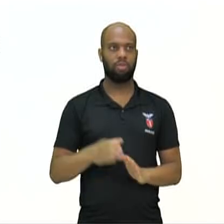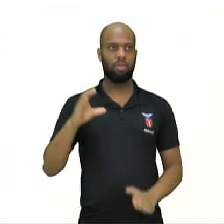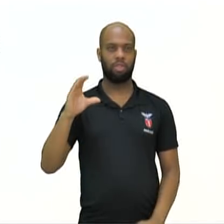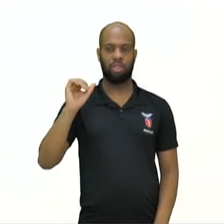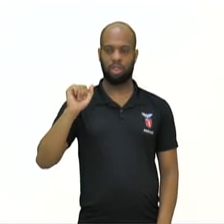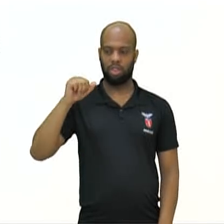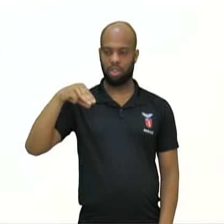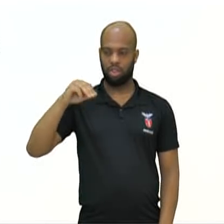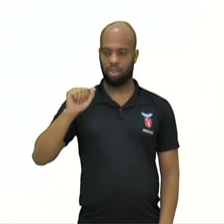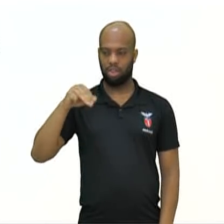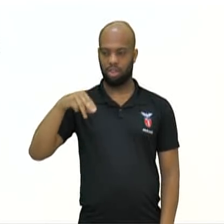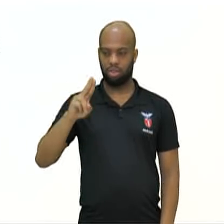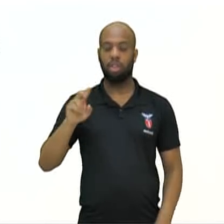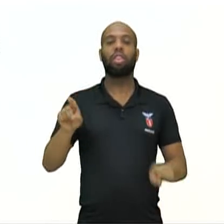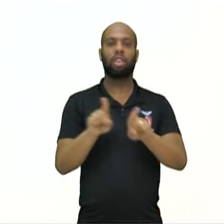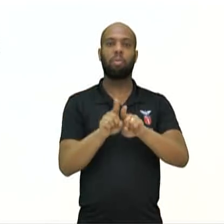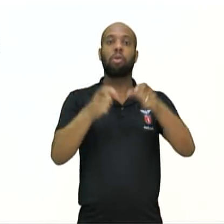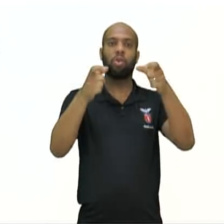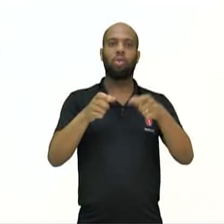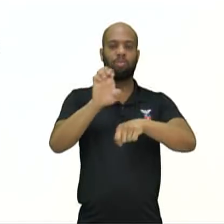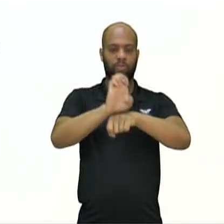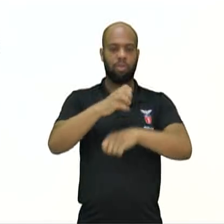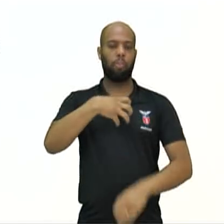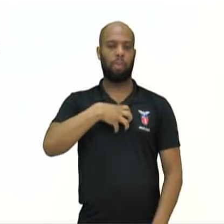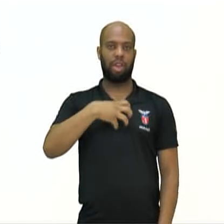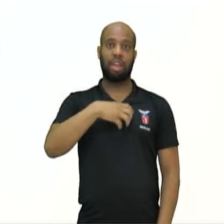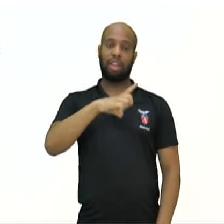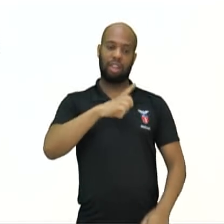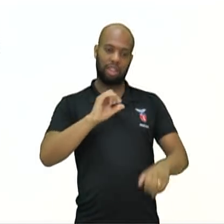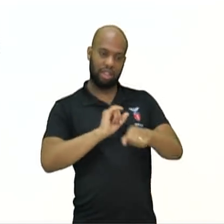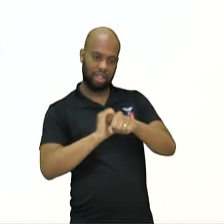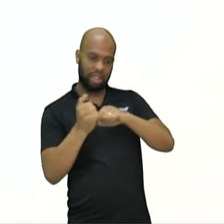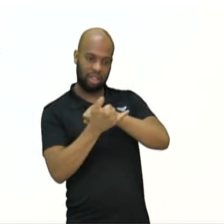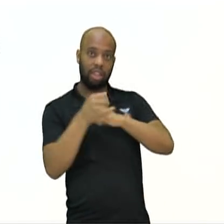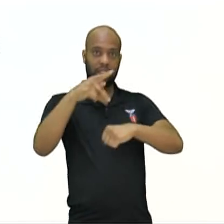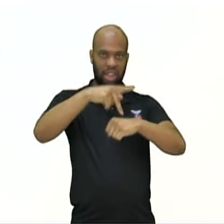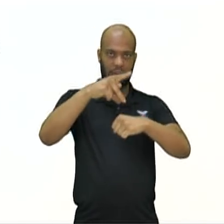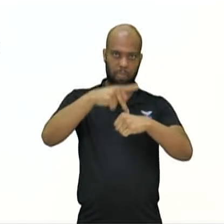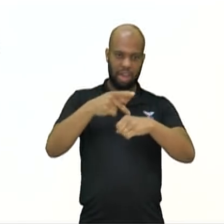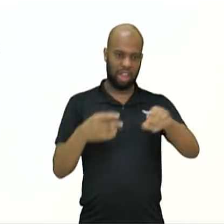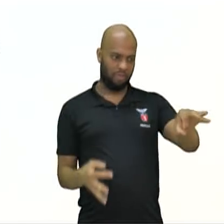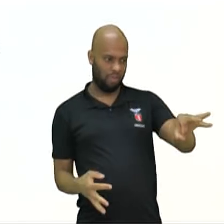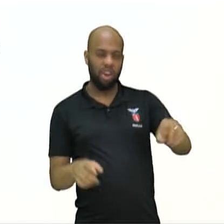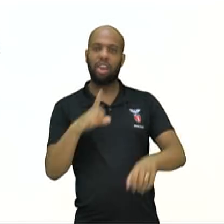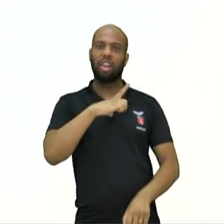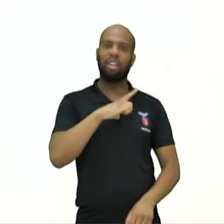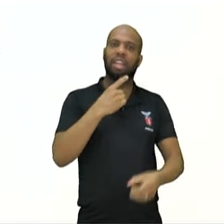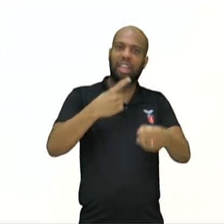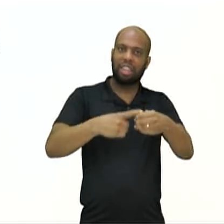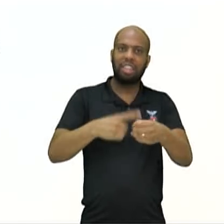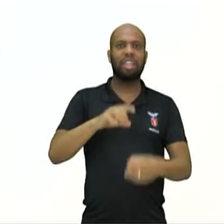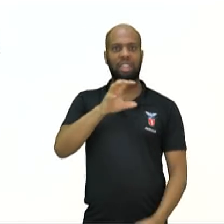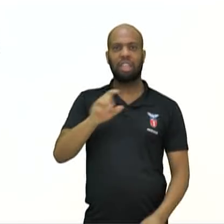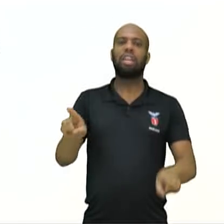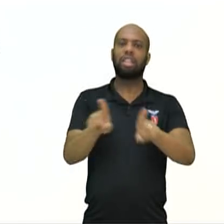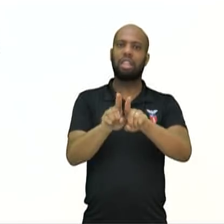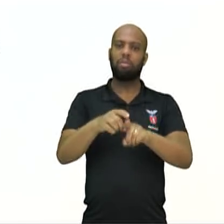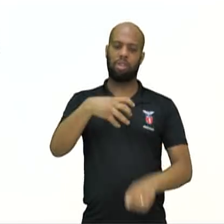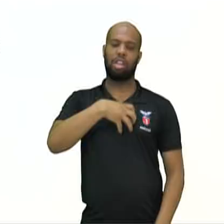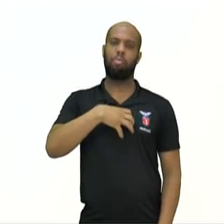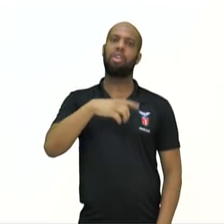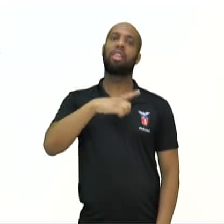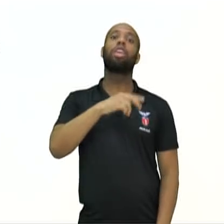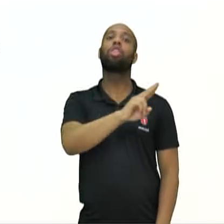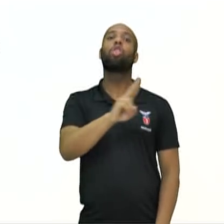Camamu, também Bahia. A Ilha da Pedra Furada, na cidade de Camamu, também na Bahia, possui